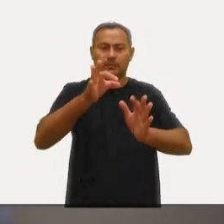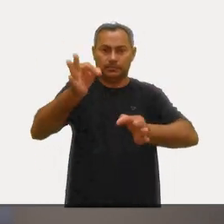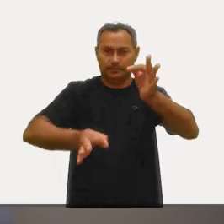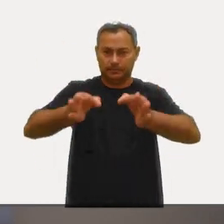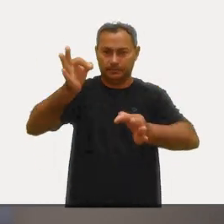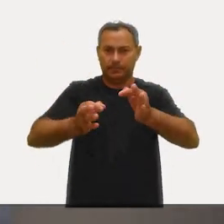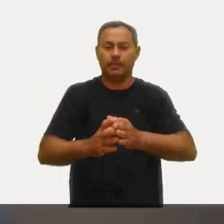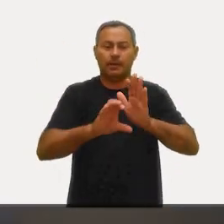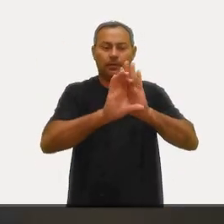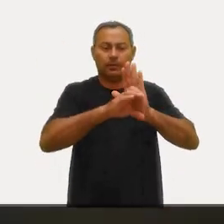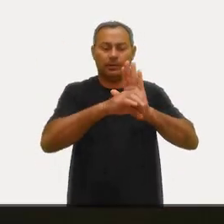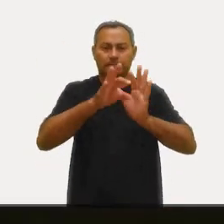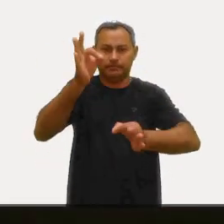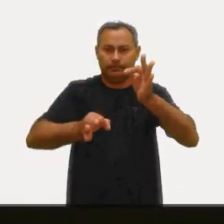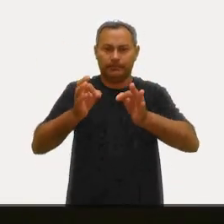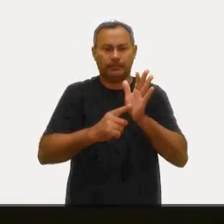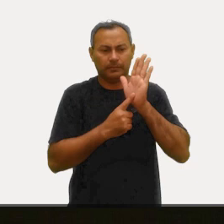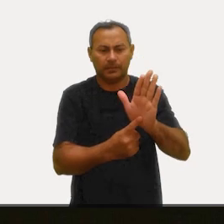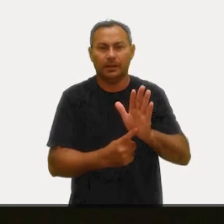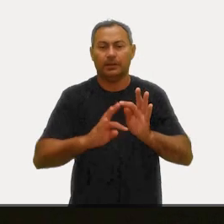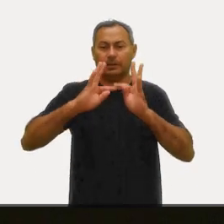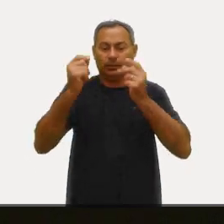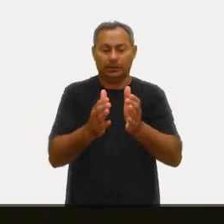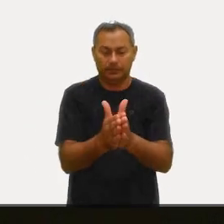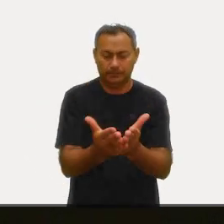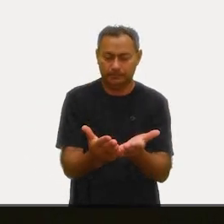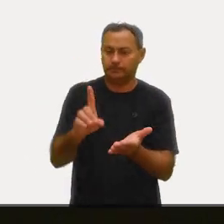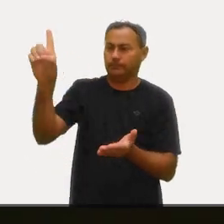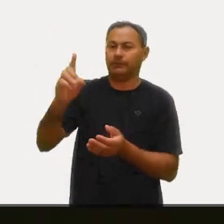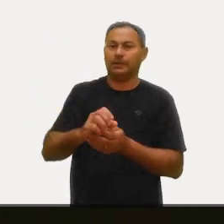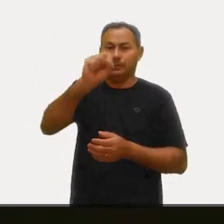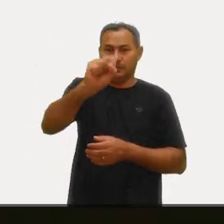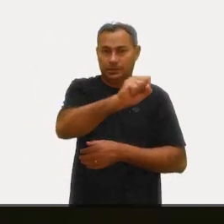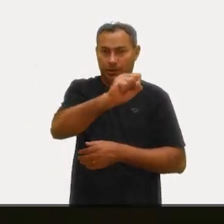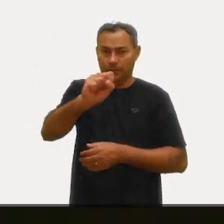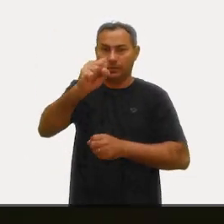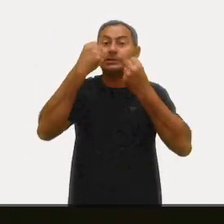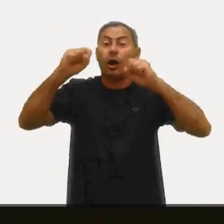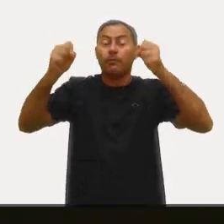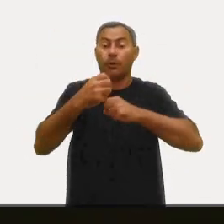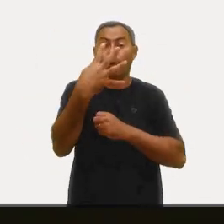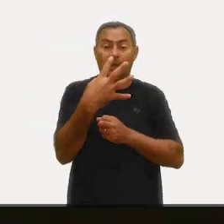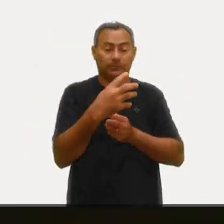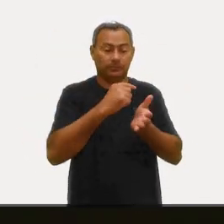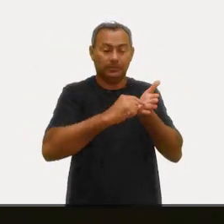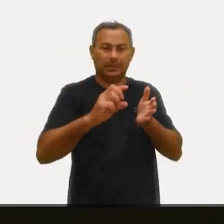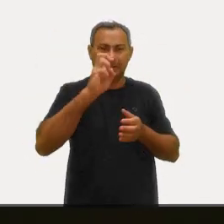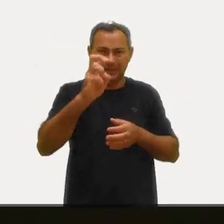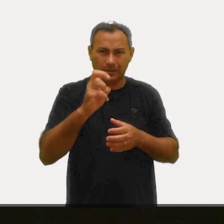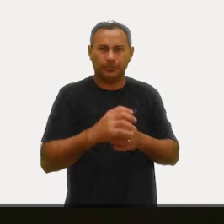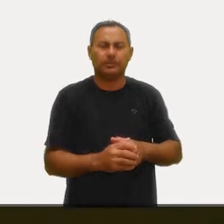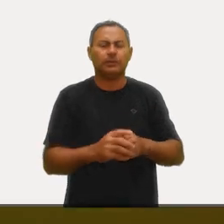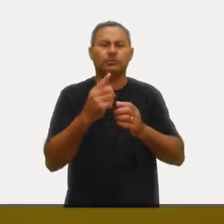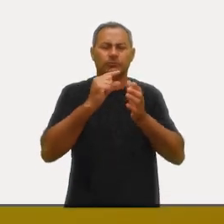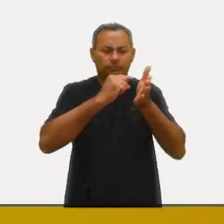do conceito de justiça. O conceito de justiça é enfatizado em toda a Bíblia. No Salmo 4, versículo 5, lemos um dos